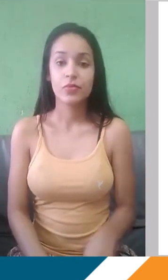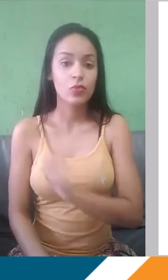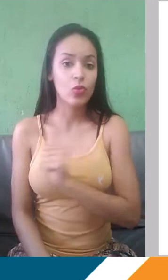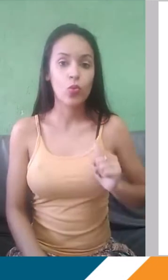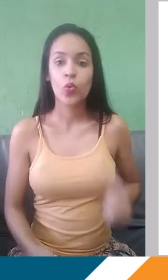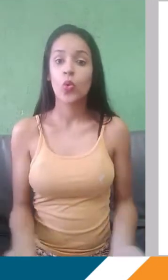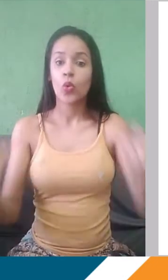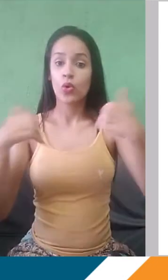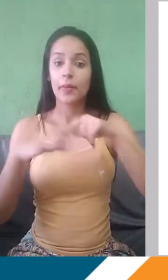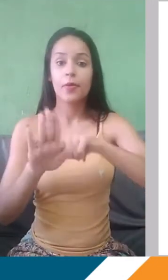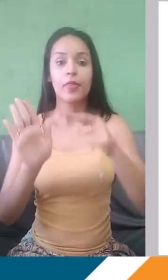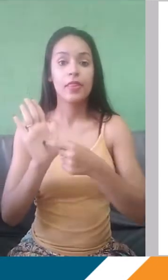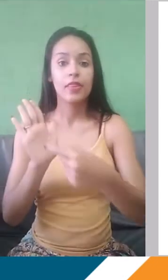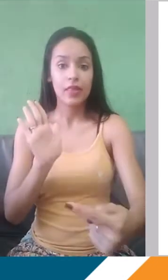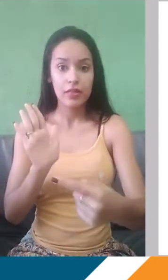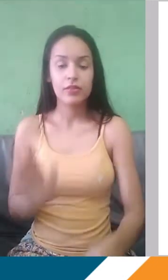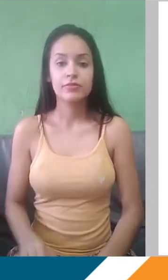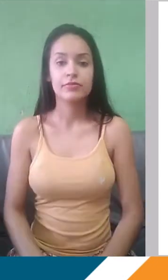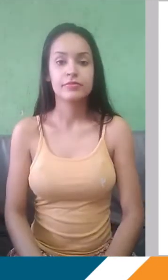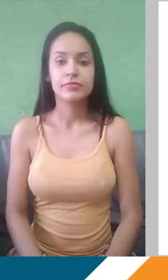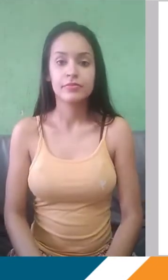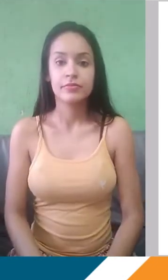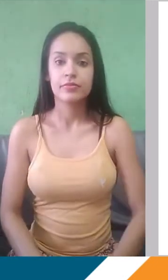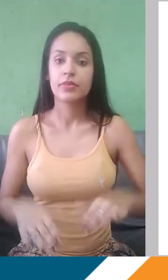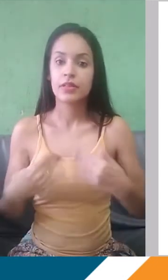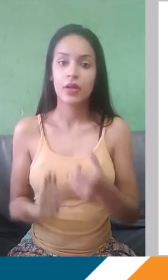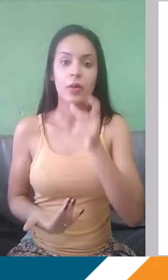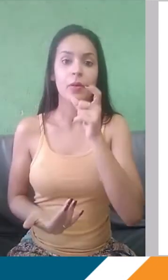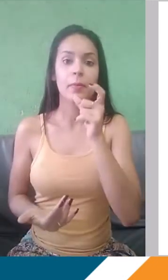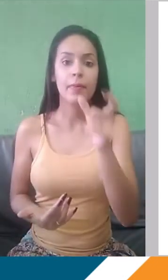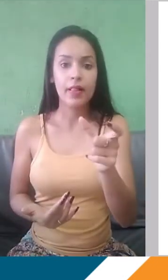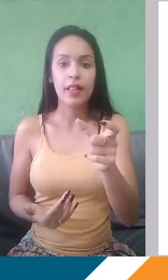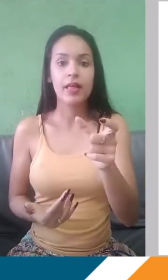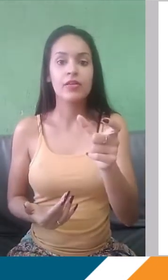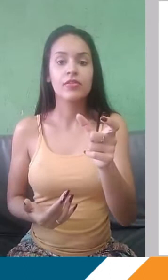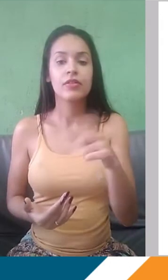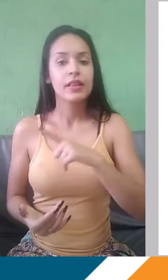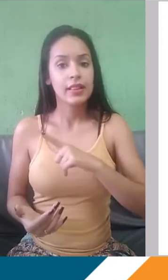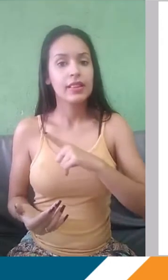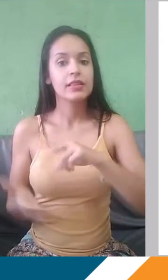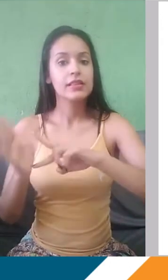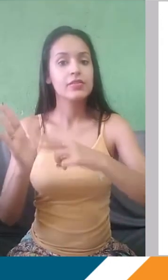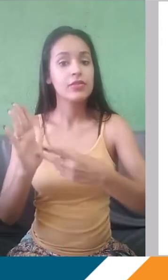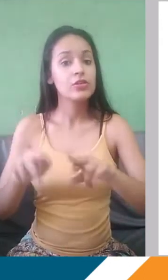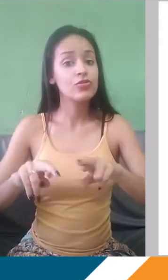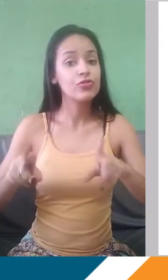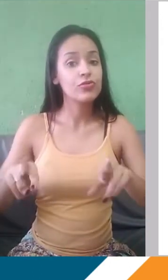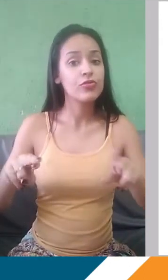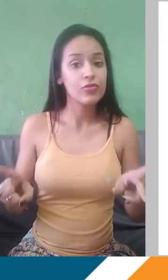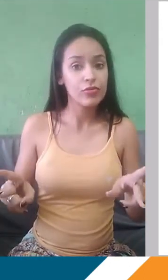da metaforização dos elementos, fazendo com que as palavras incorporem novos sentidos que vão